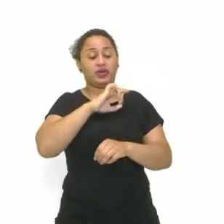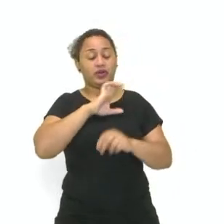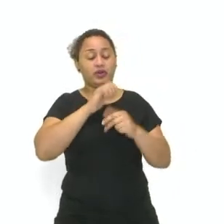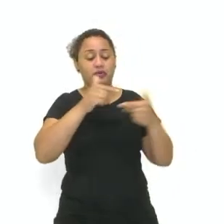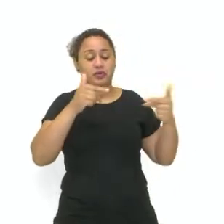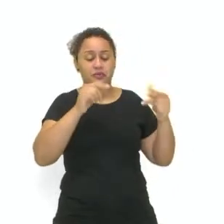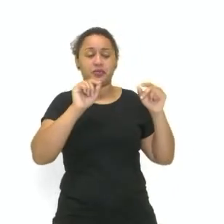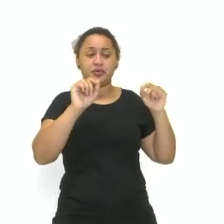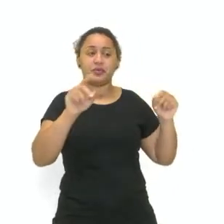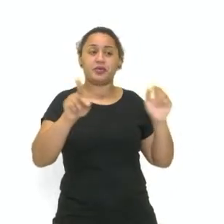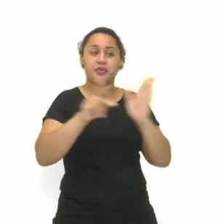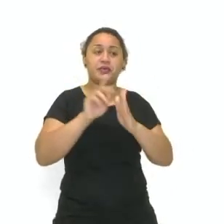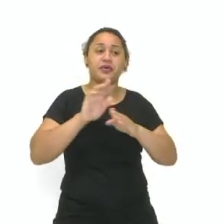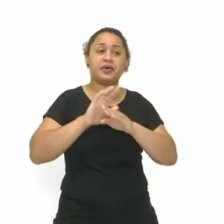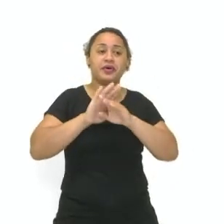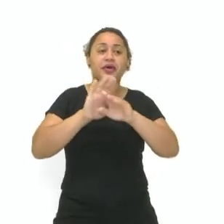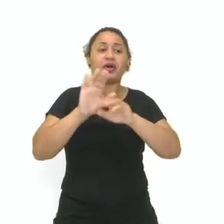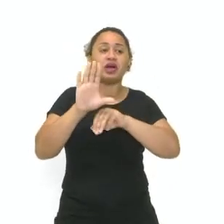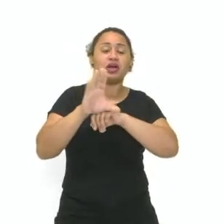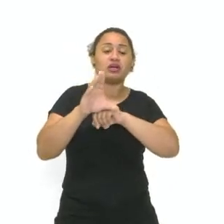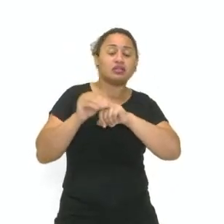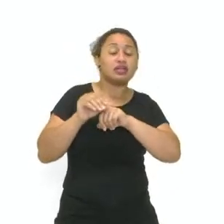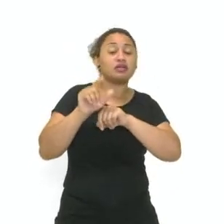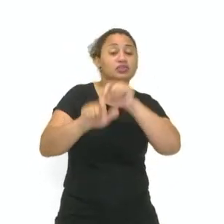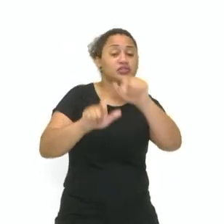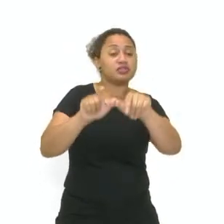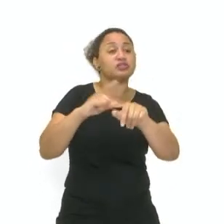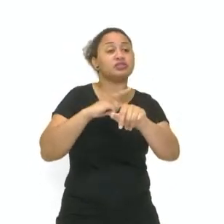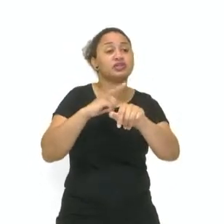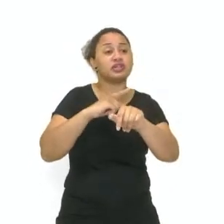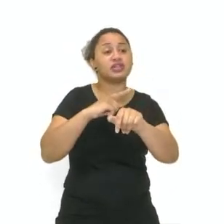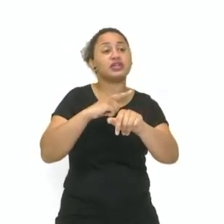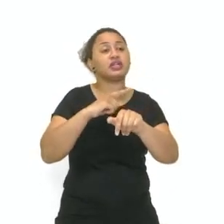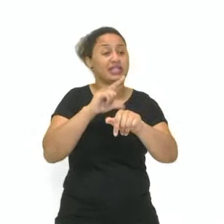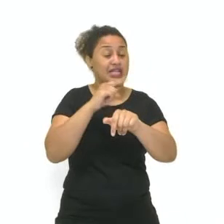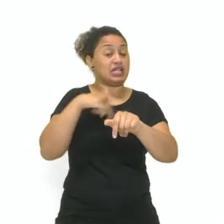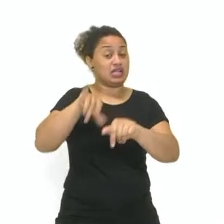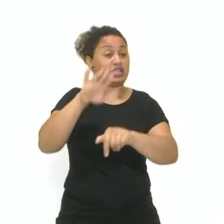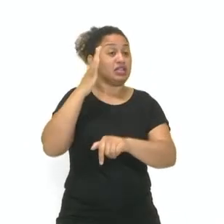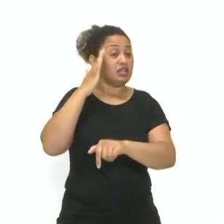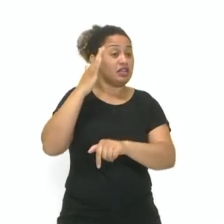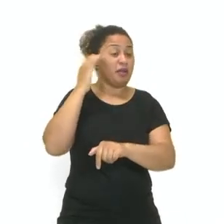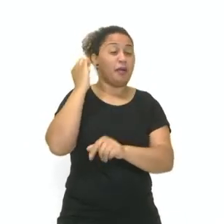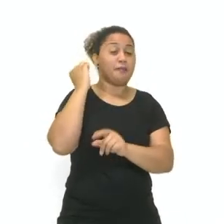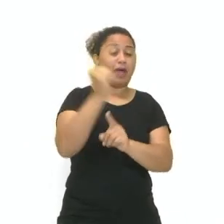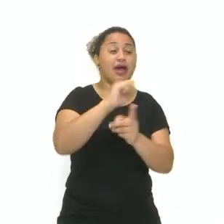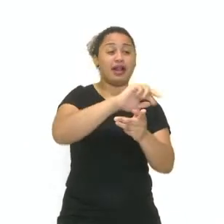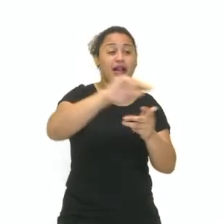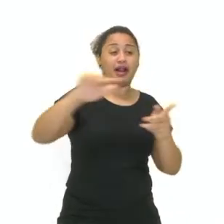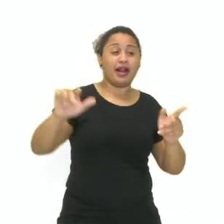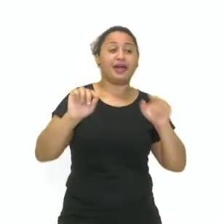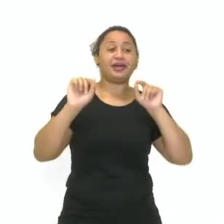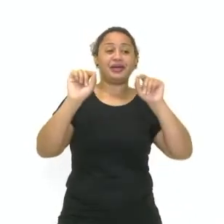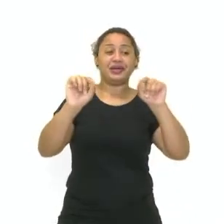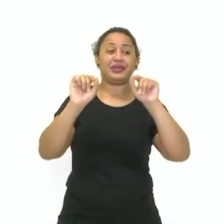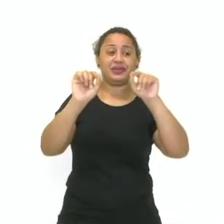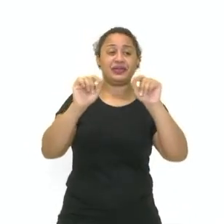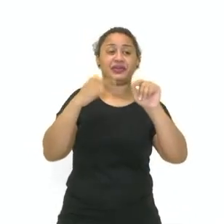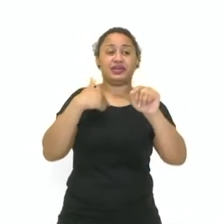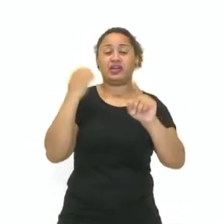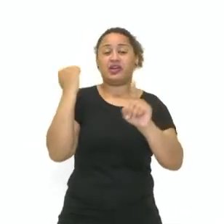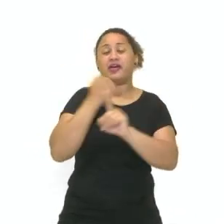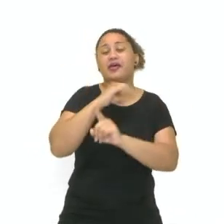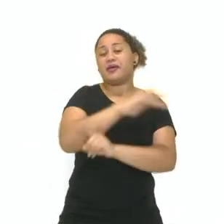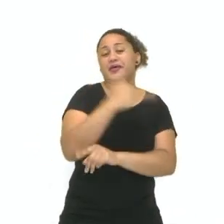de inibição dos conhecedores do massacre silencioso daqueles furtados e